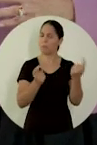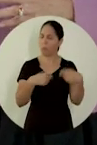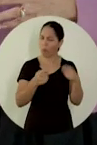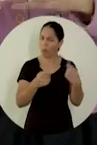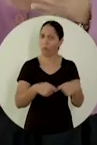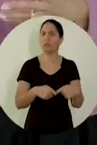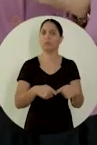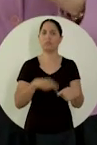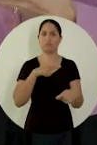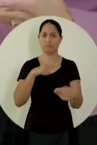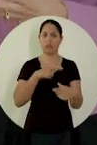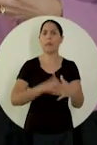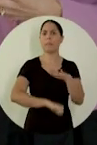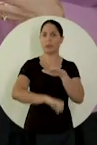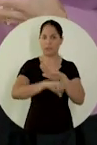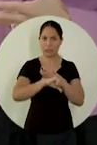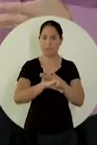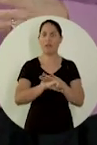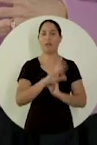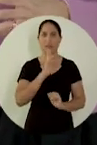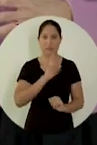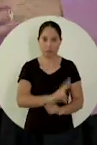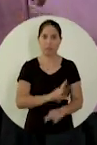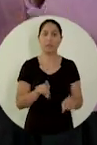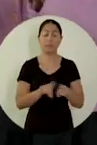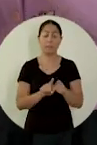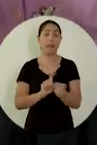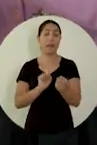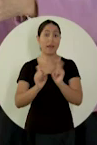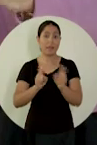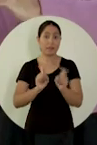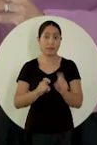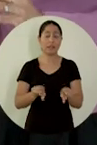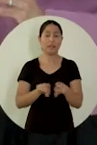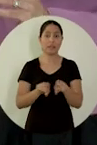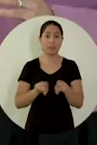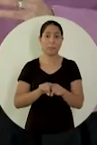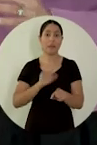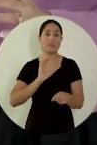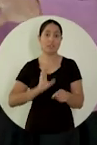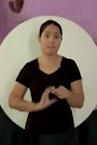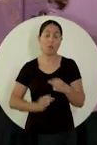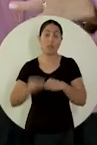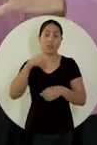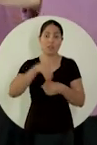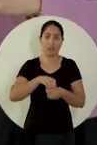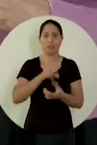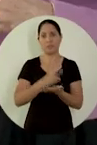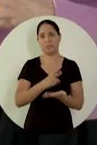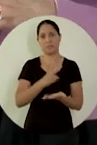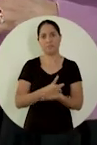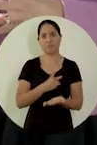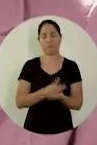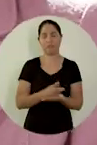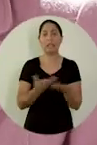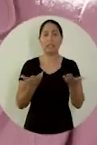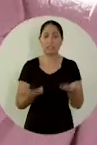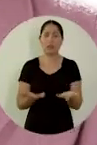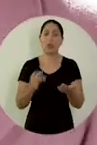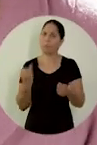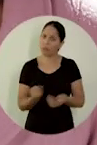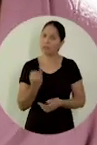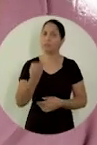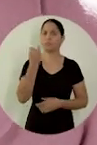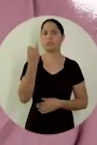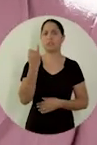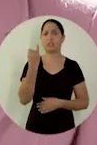podem sofrer sanções de caráter penal, também administrativo e civil por um mesmo ato. Isso